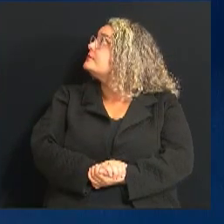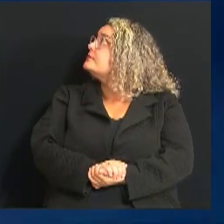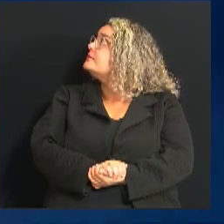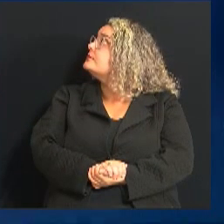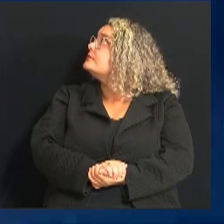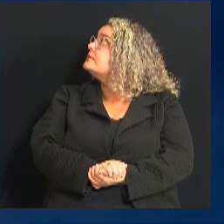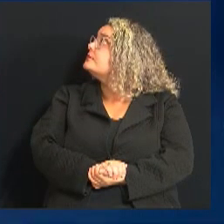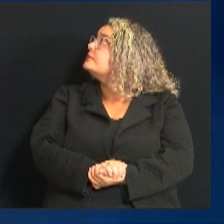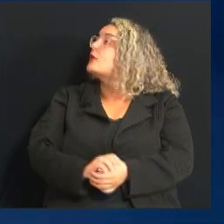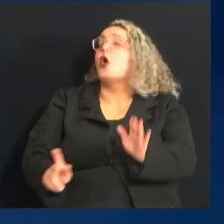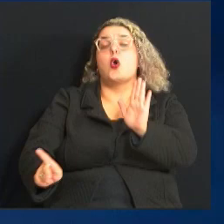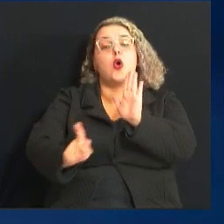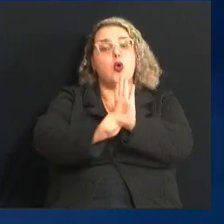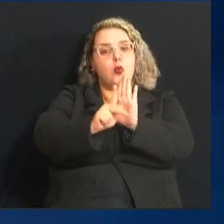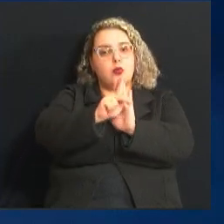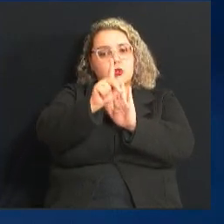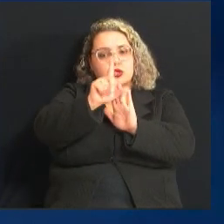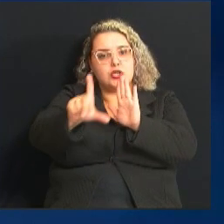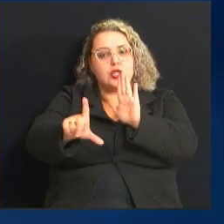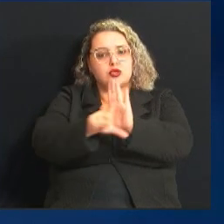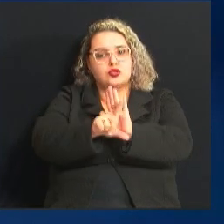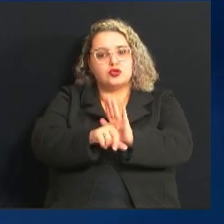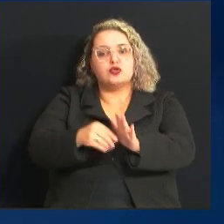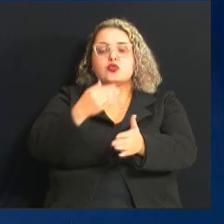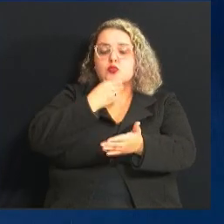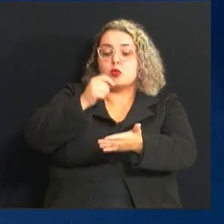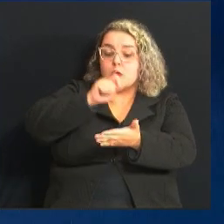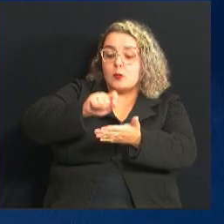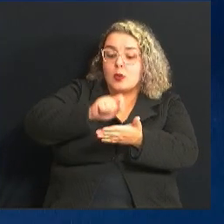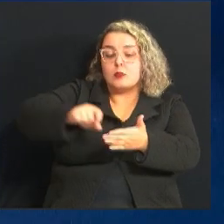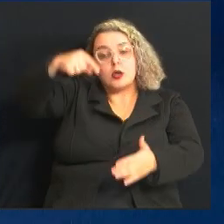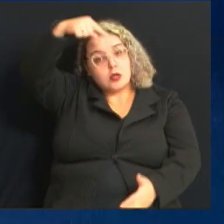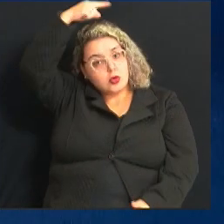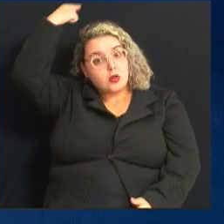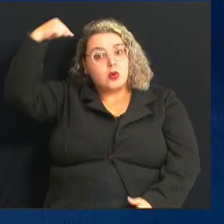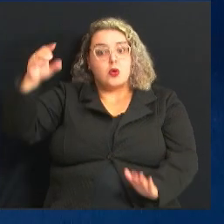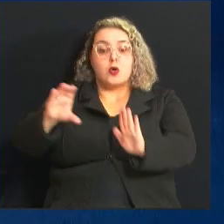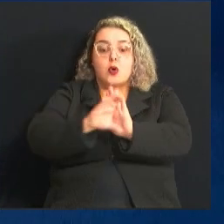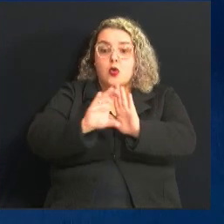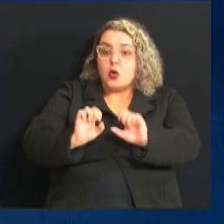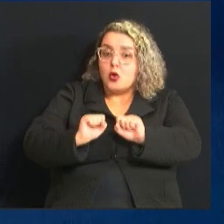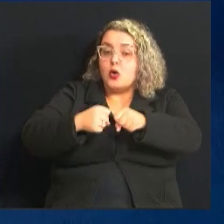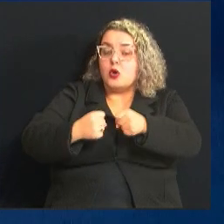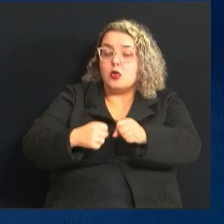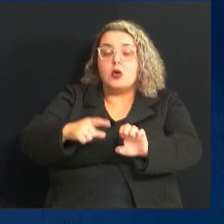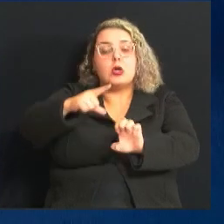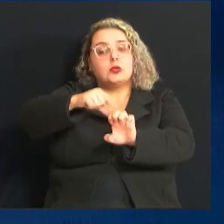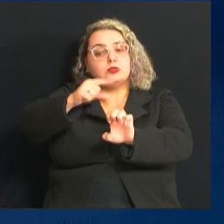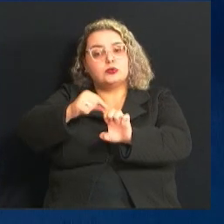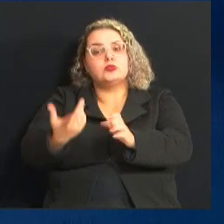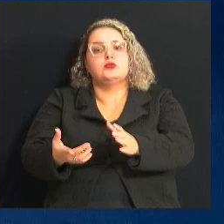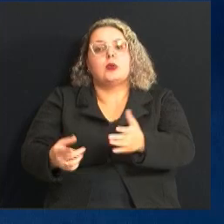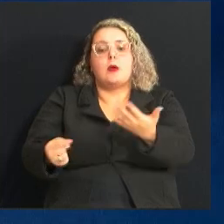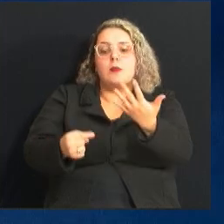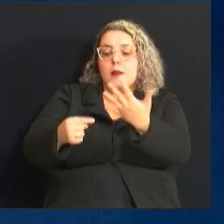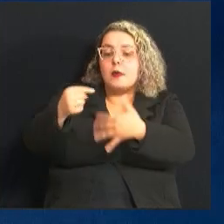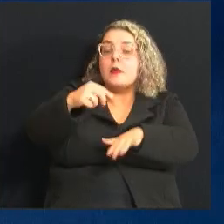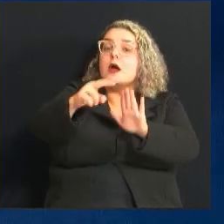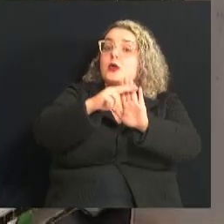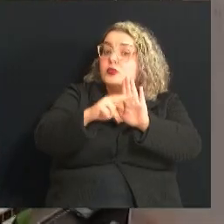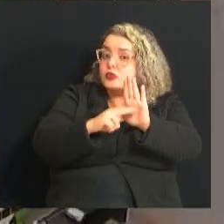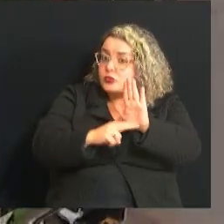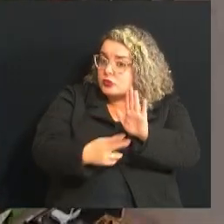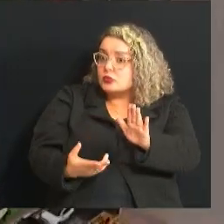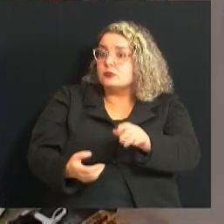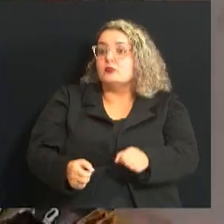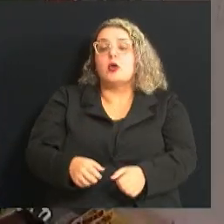O projeto de lei é de autoria do vereador Paulo Gaspar e institui o Código de Defesa do Empreendedor, que estabelece normas para a expedição